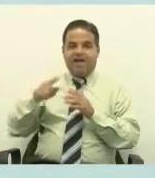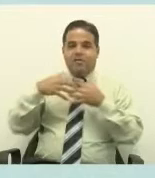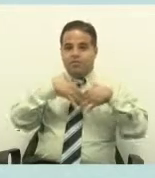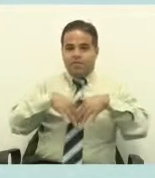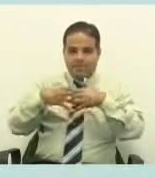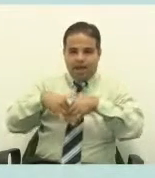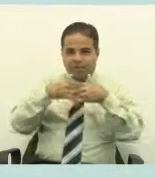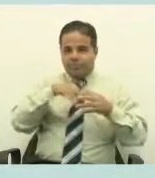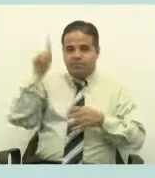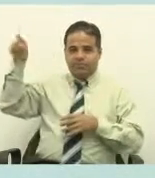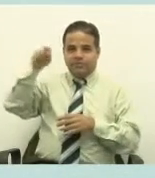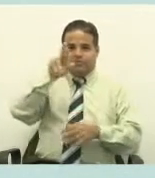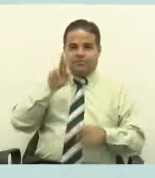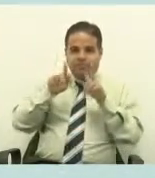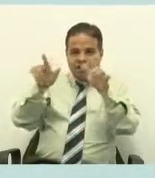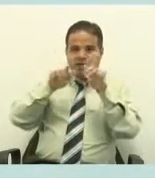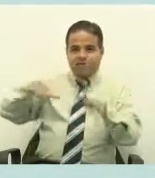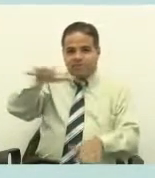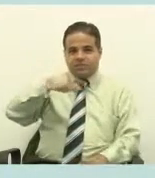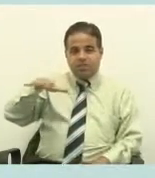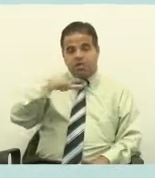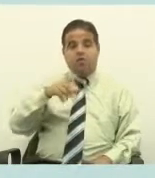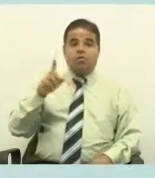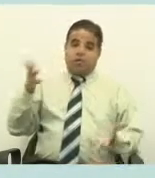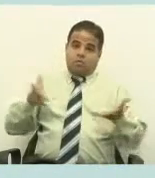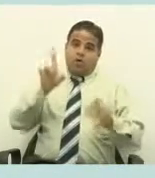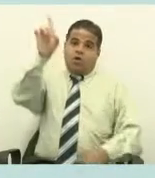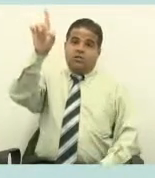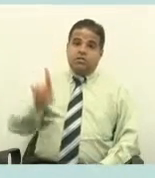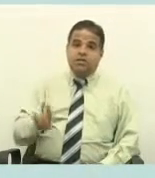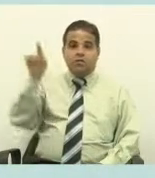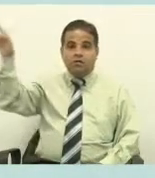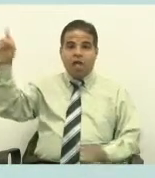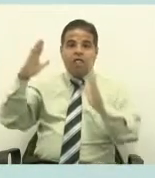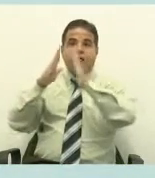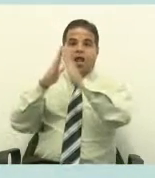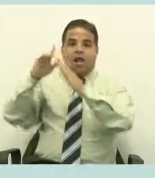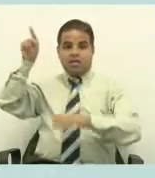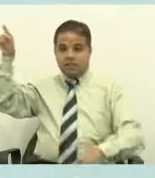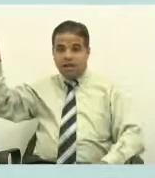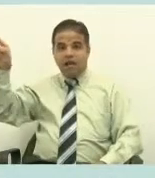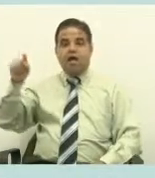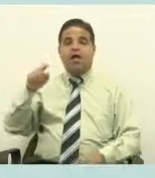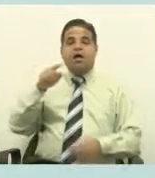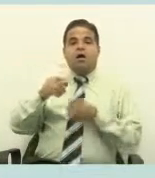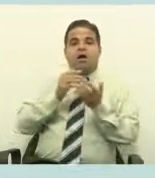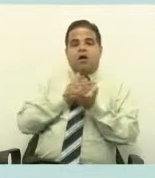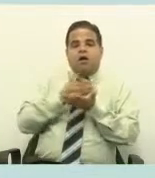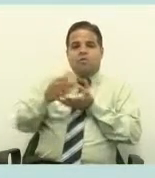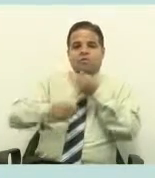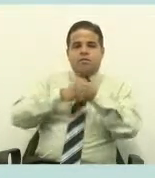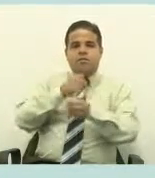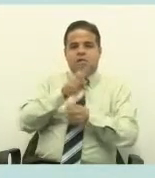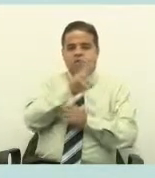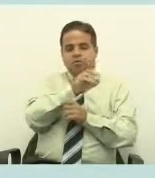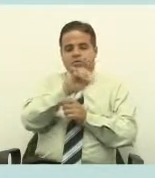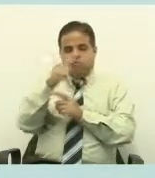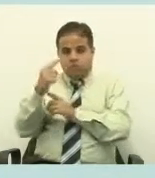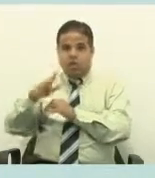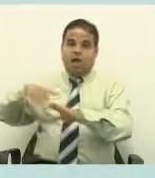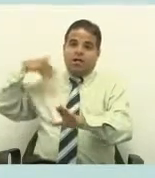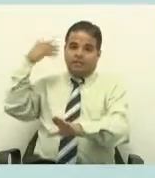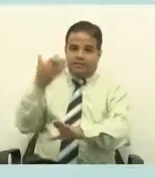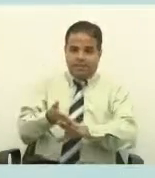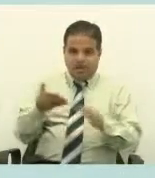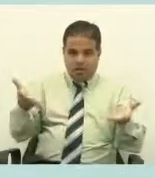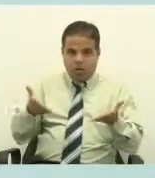Região, e eu estou como diretor daquela casa desde 2001. Eu